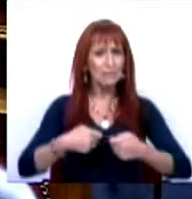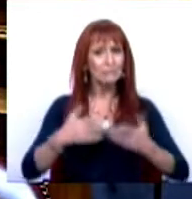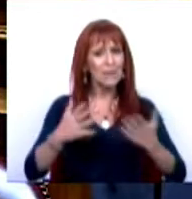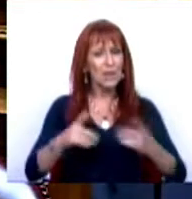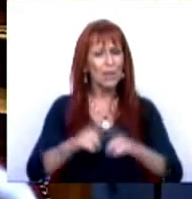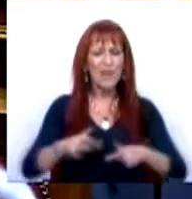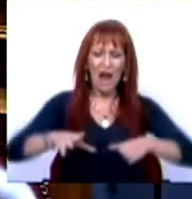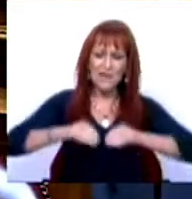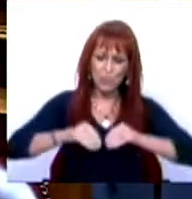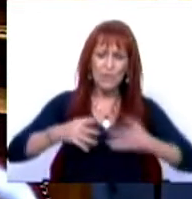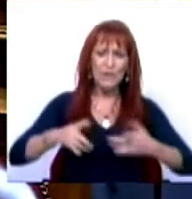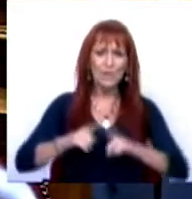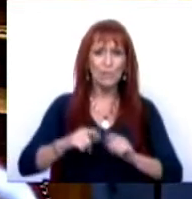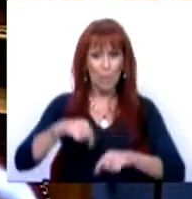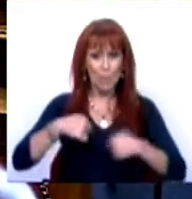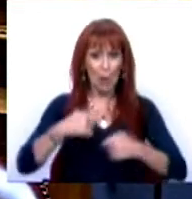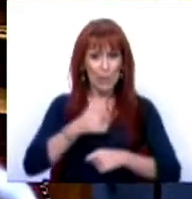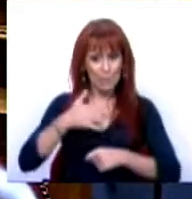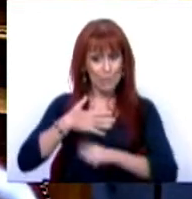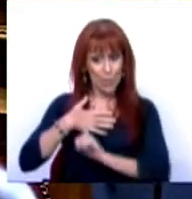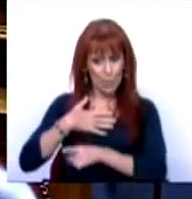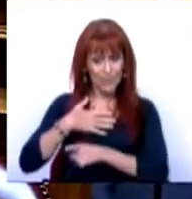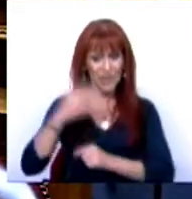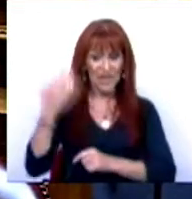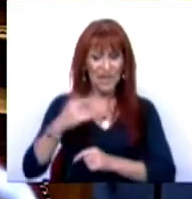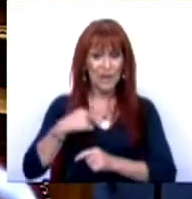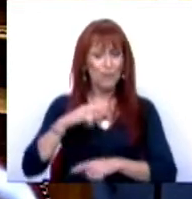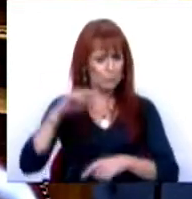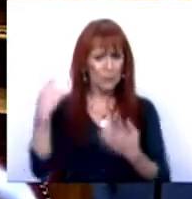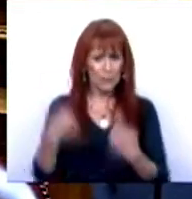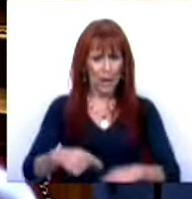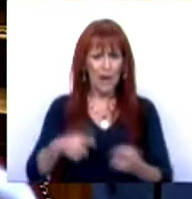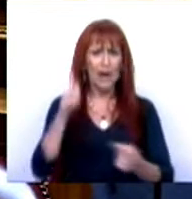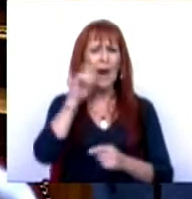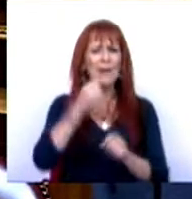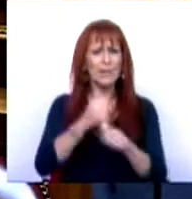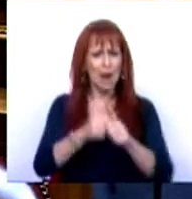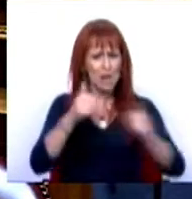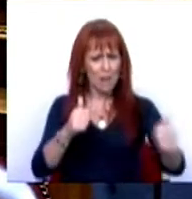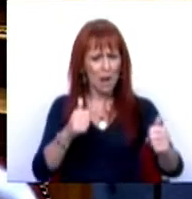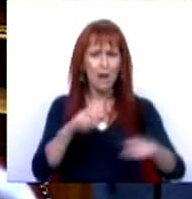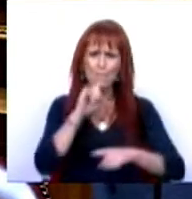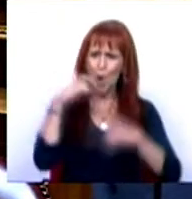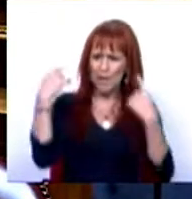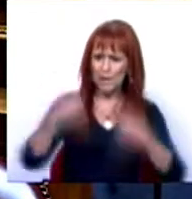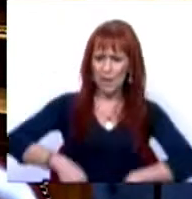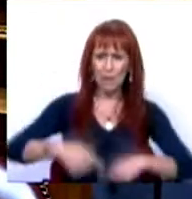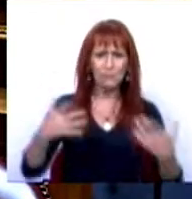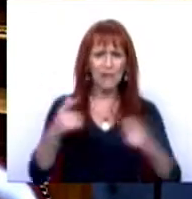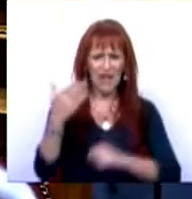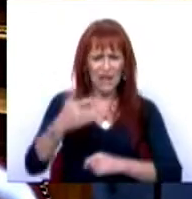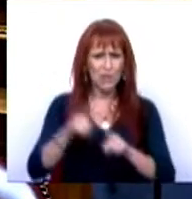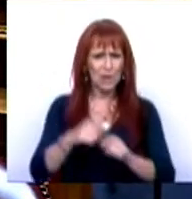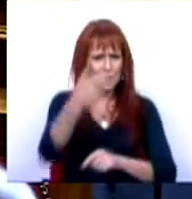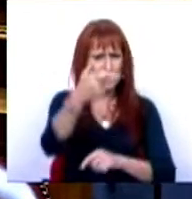devam ser assumidas pelo próprio empregador. O direito potestativo a quem está no teletrabalho poder ter o direito